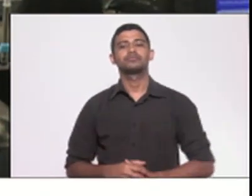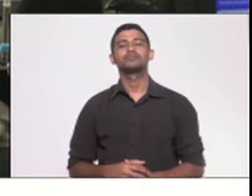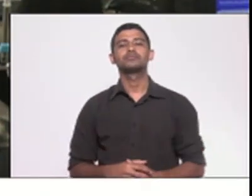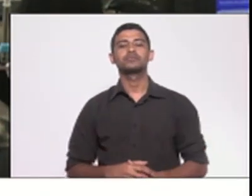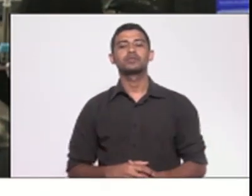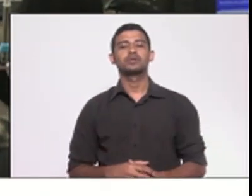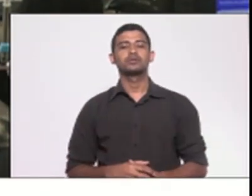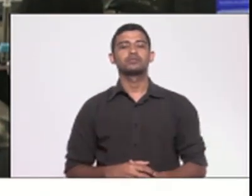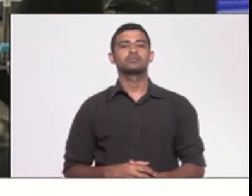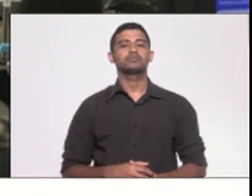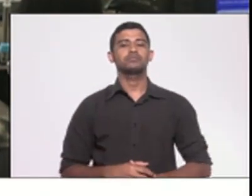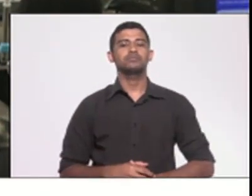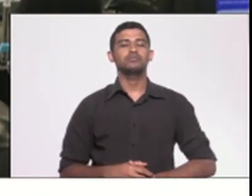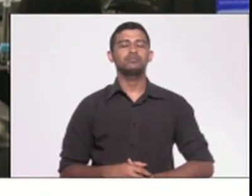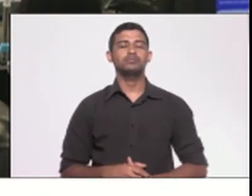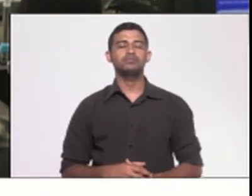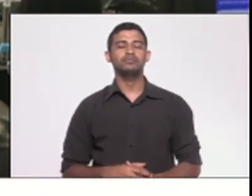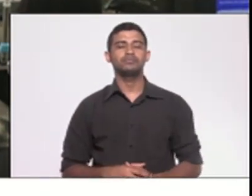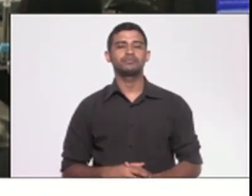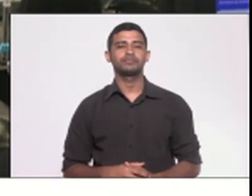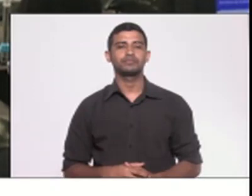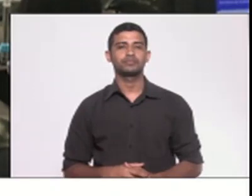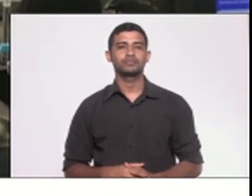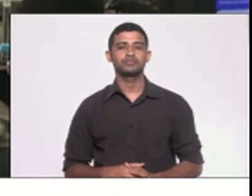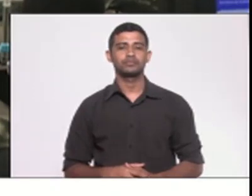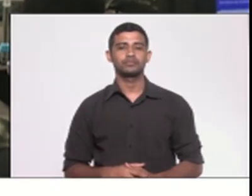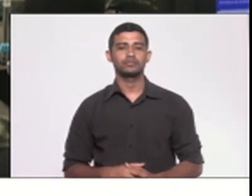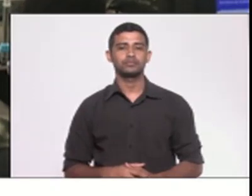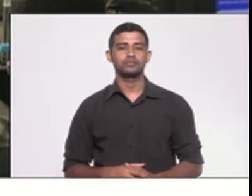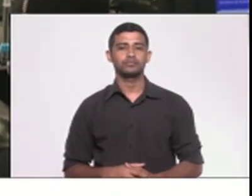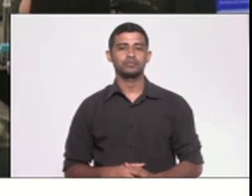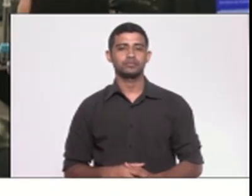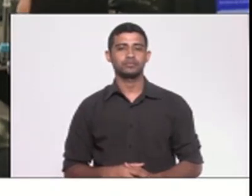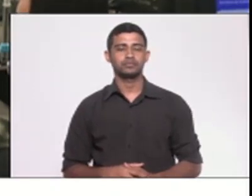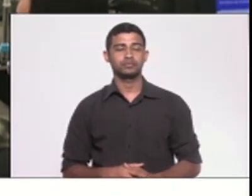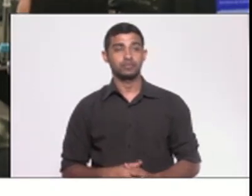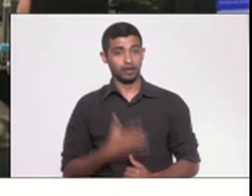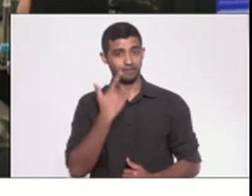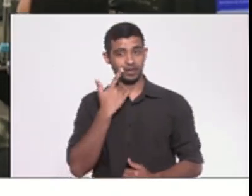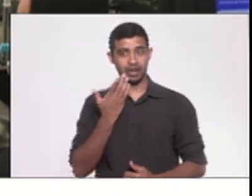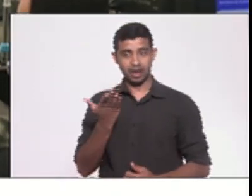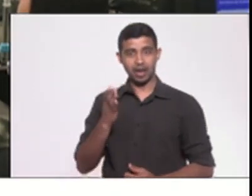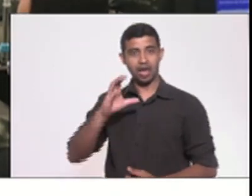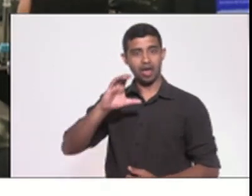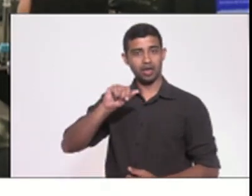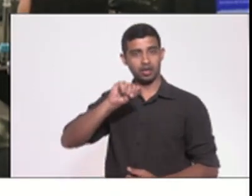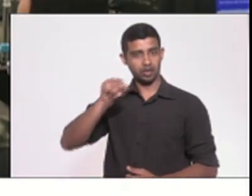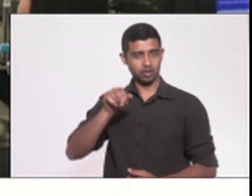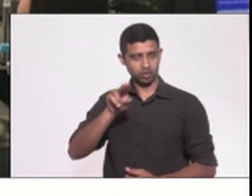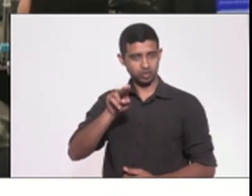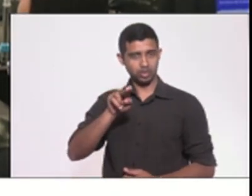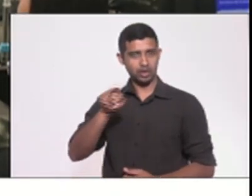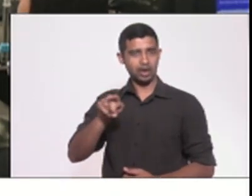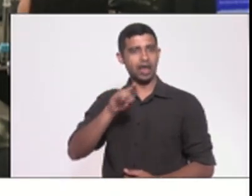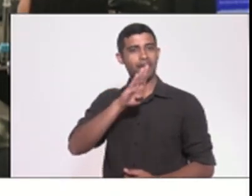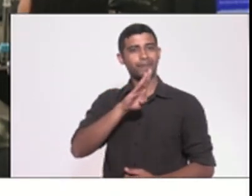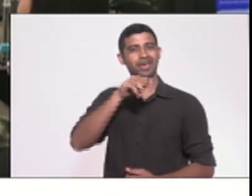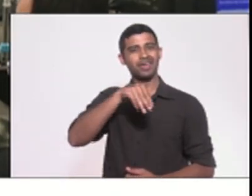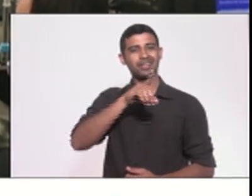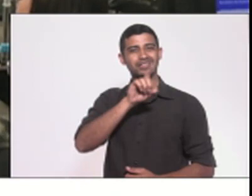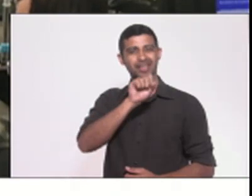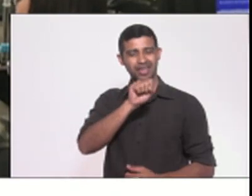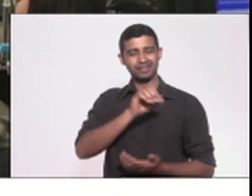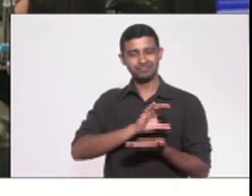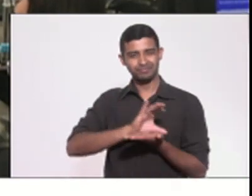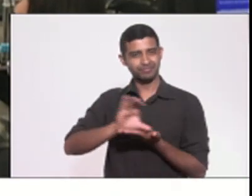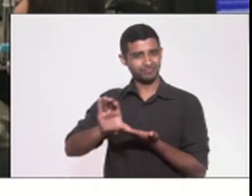mais importante da gente tratar. Essa unidade foi financiada pelo BNDES e a Conlurb fez,